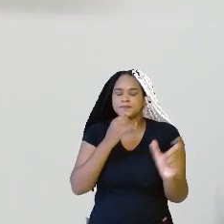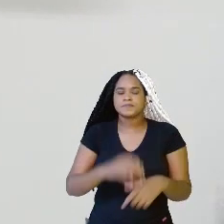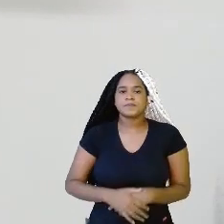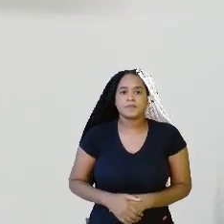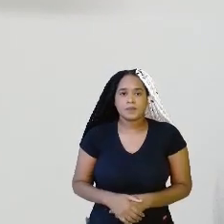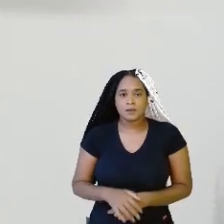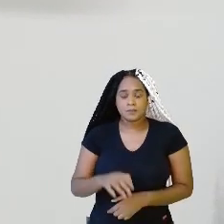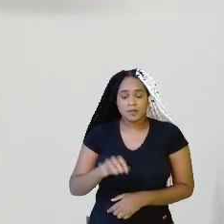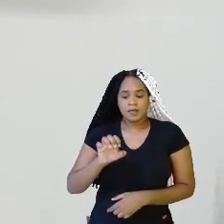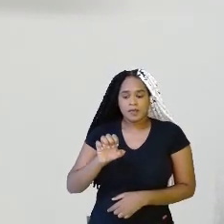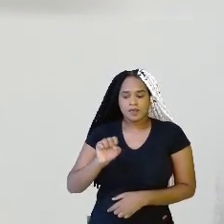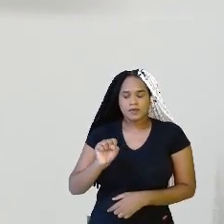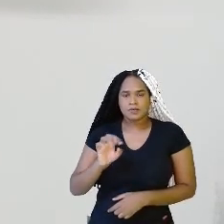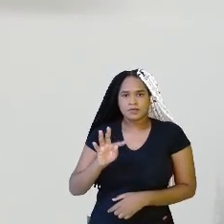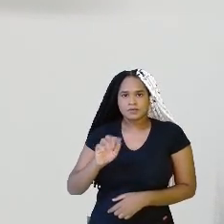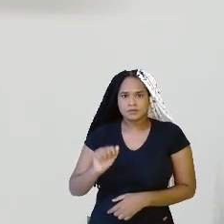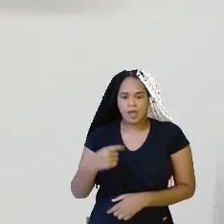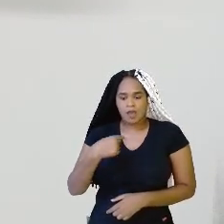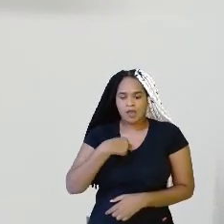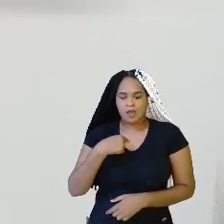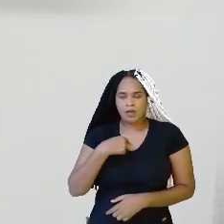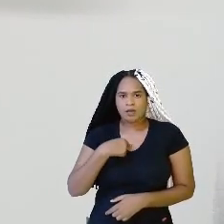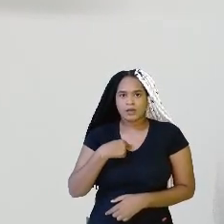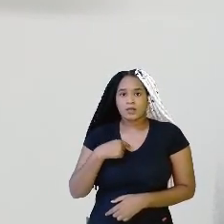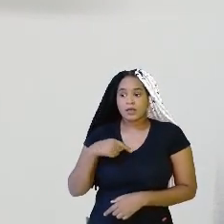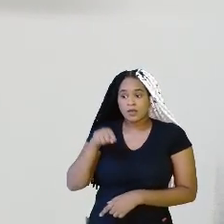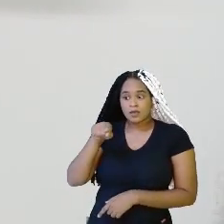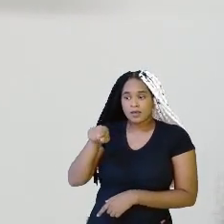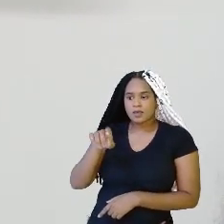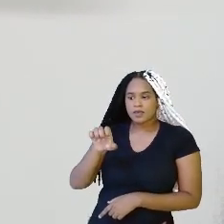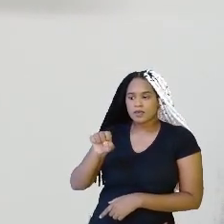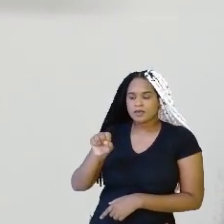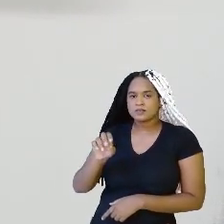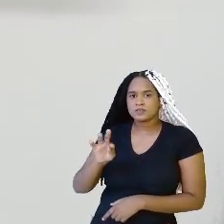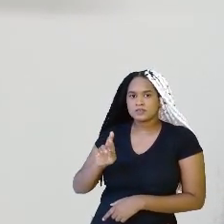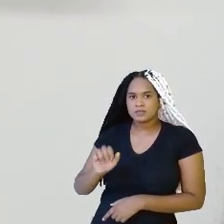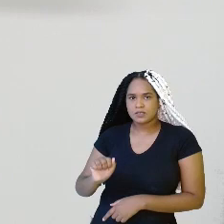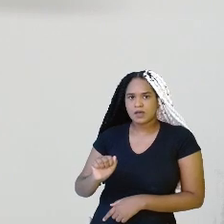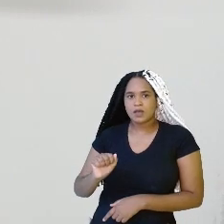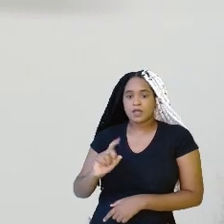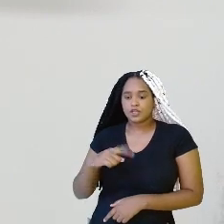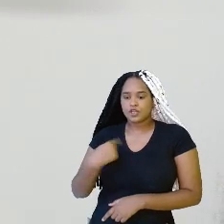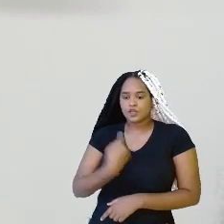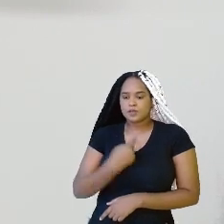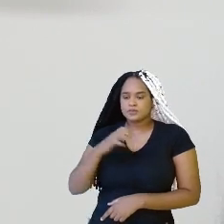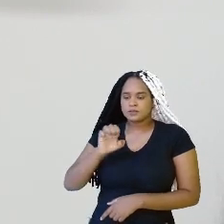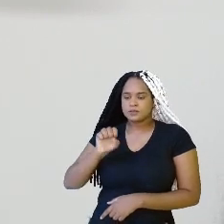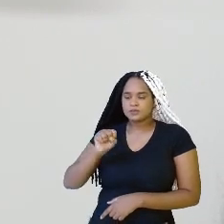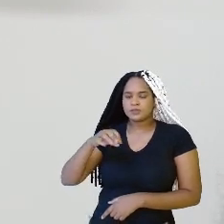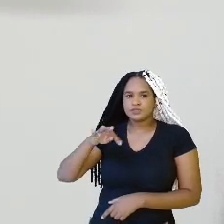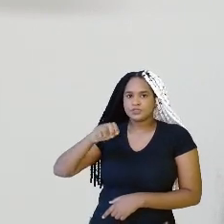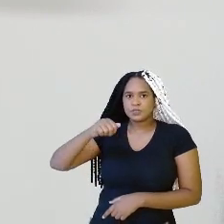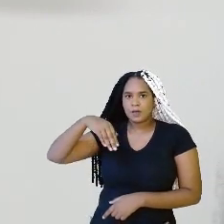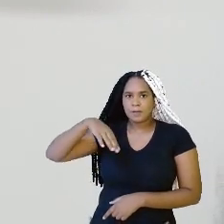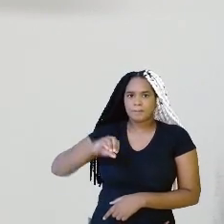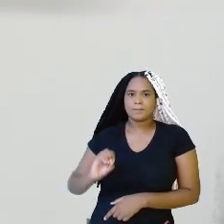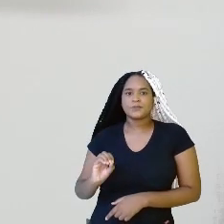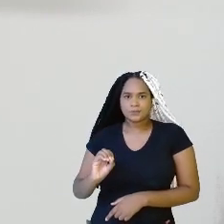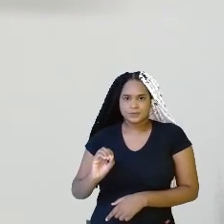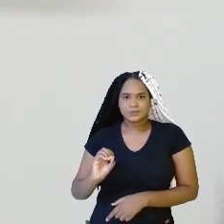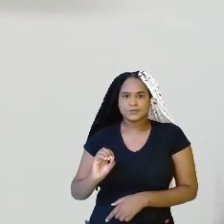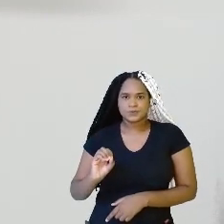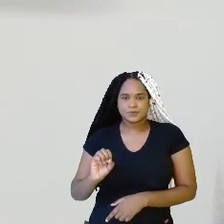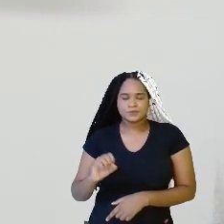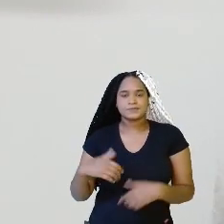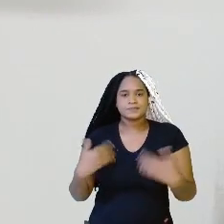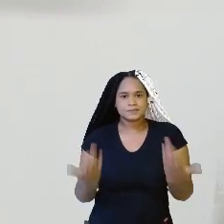Eu estou, tu estás, ele está, nós estamos, vós estais, eles estão. Mas